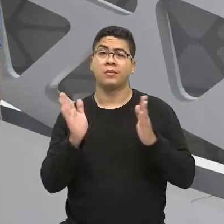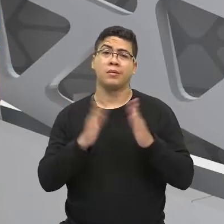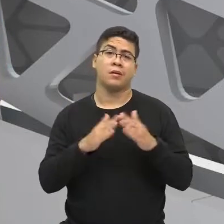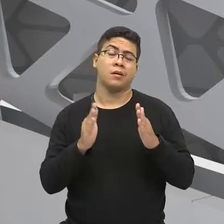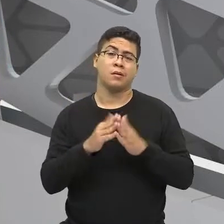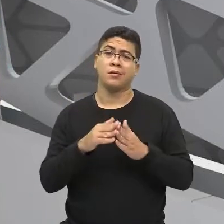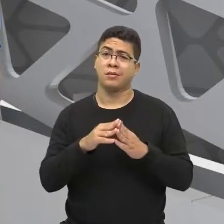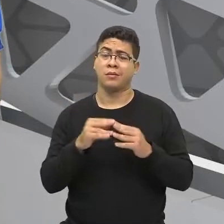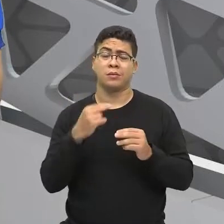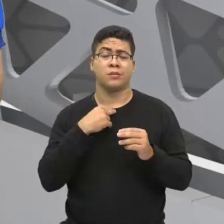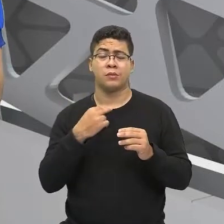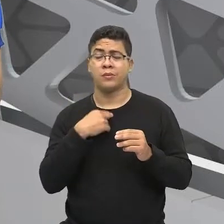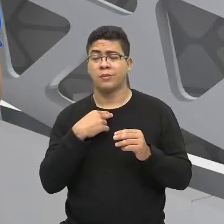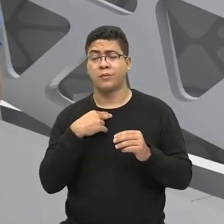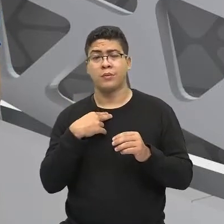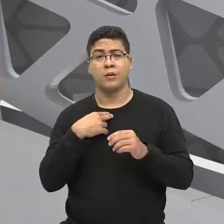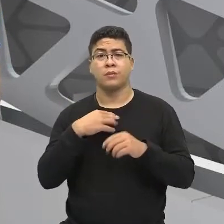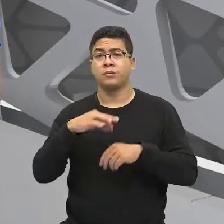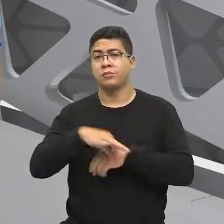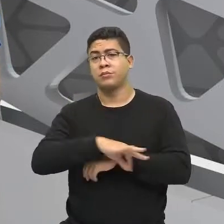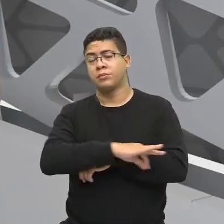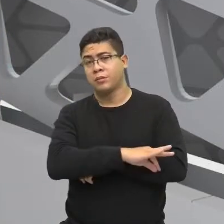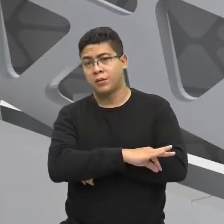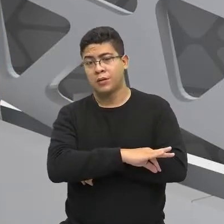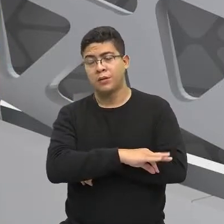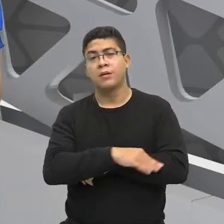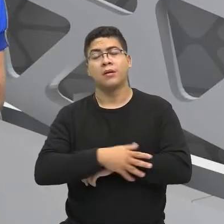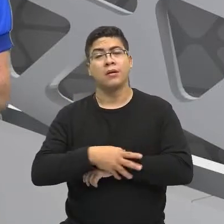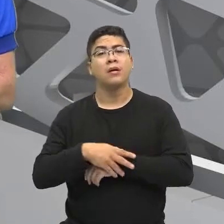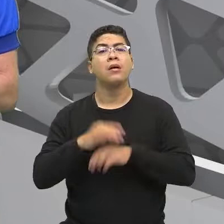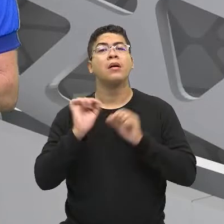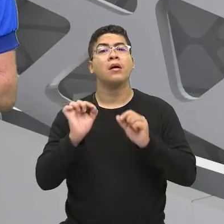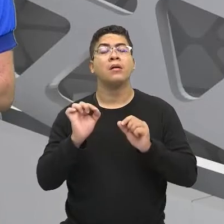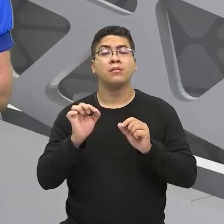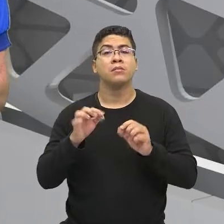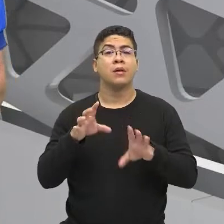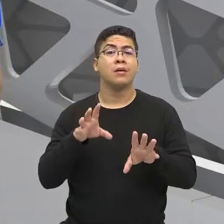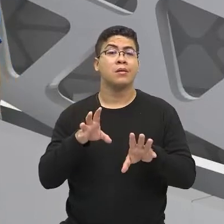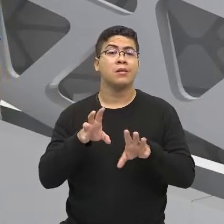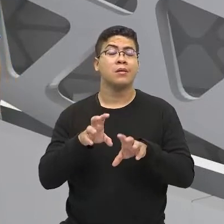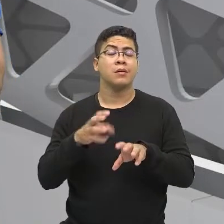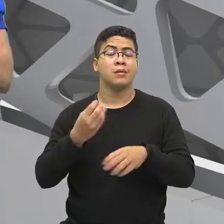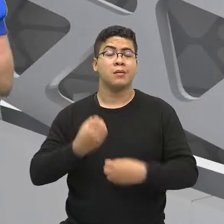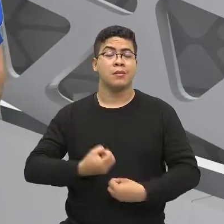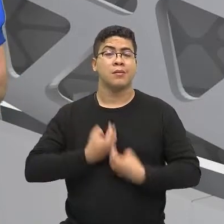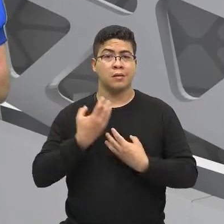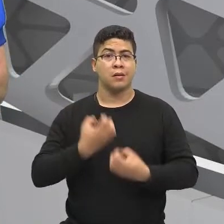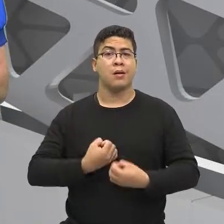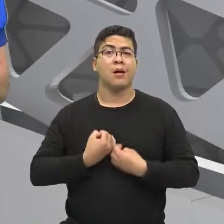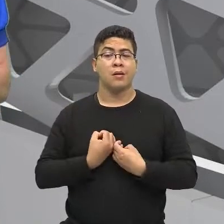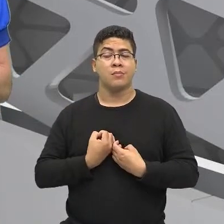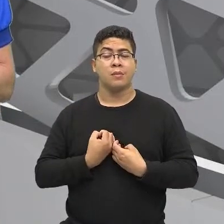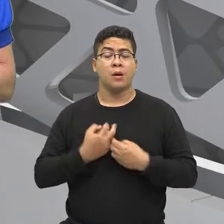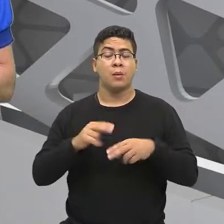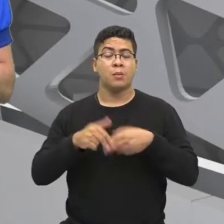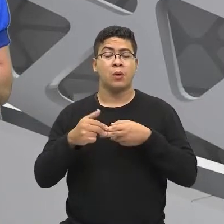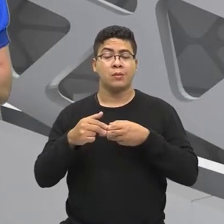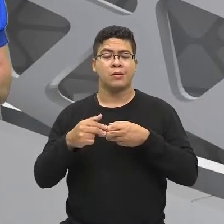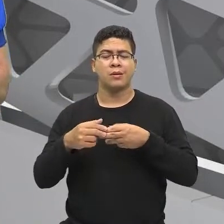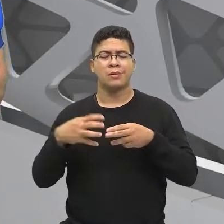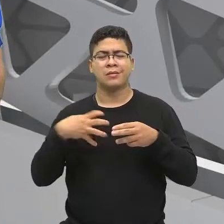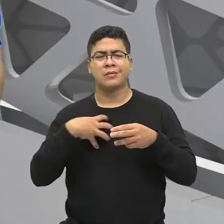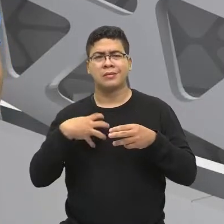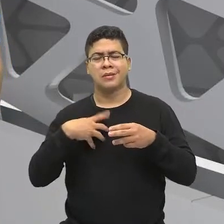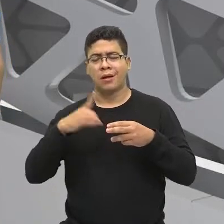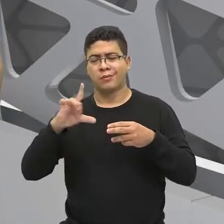não pôde, né, ser arquiteto. Então ele foi poeta, que se considera menor. Né? Ele